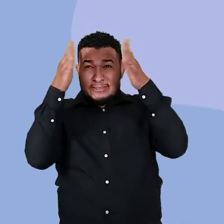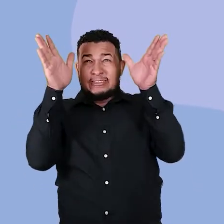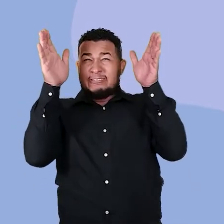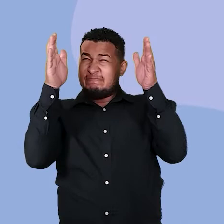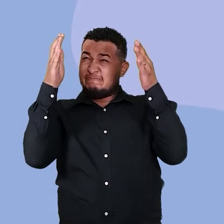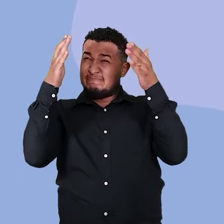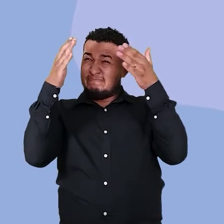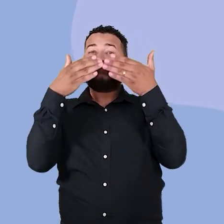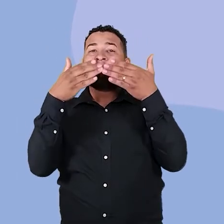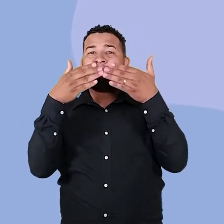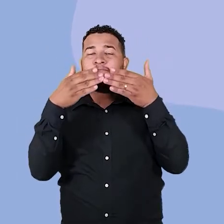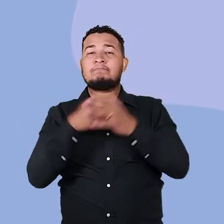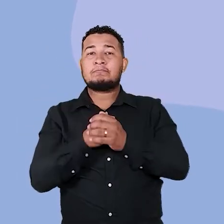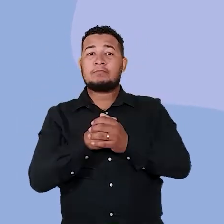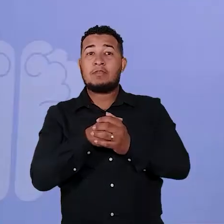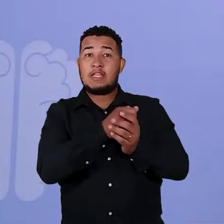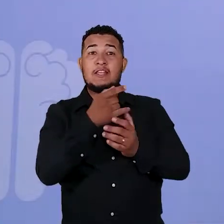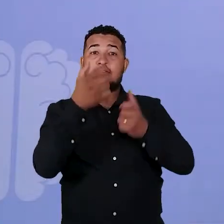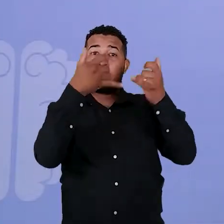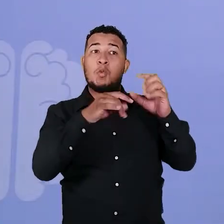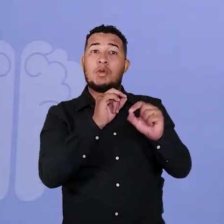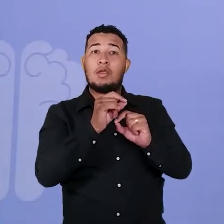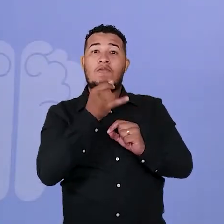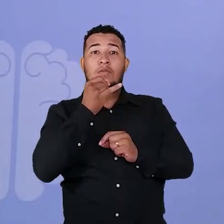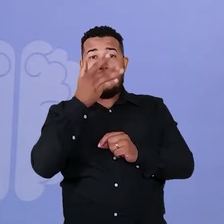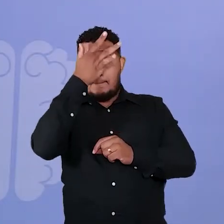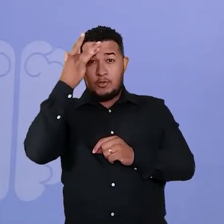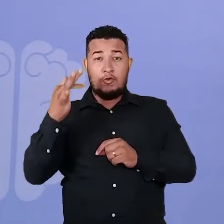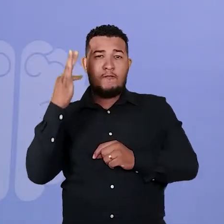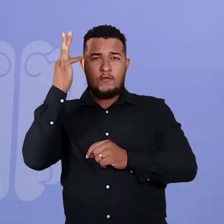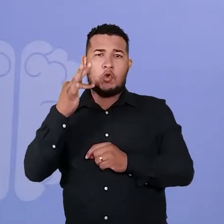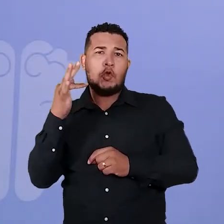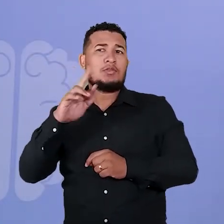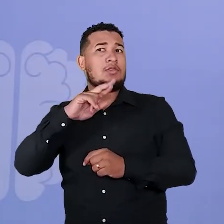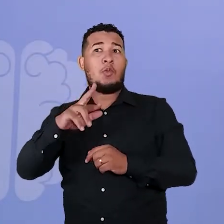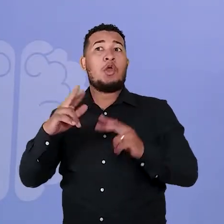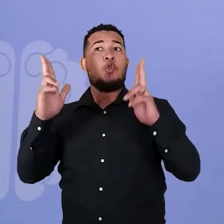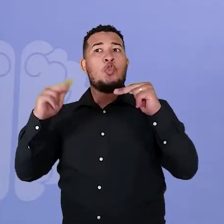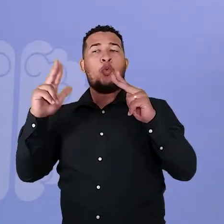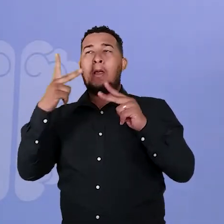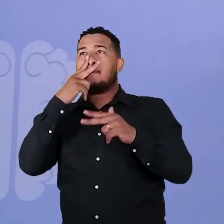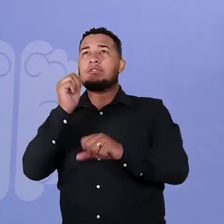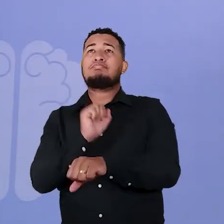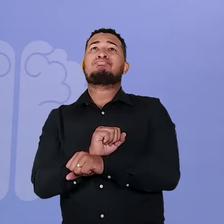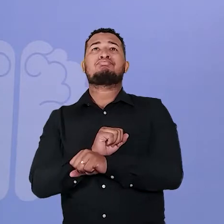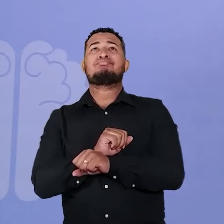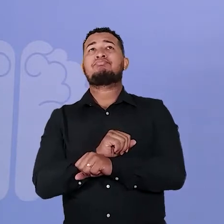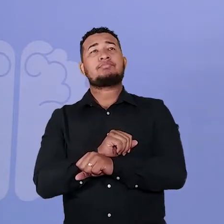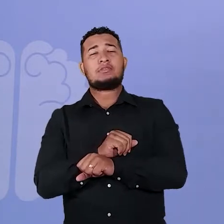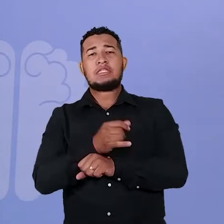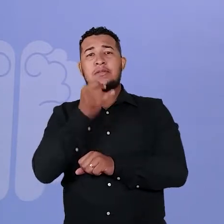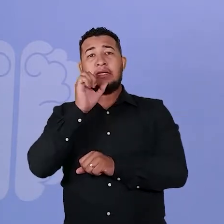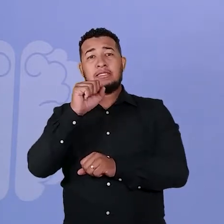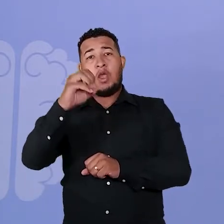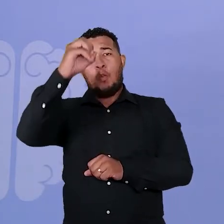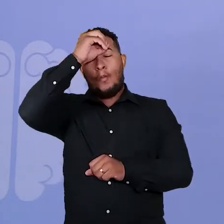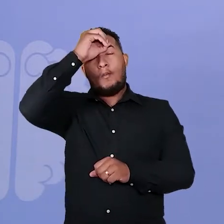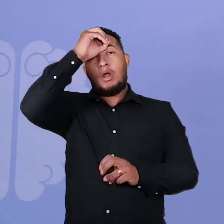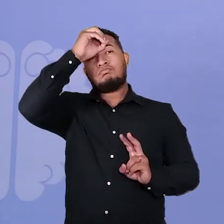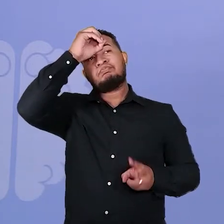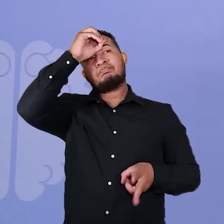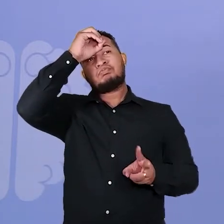ignorante. A ideia de Merleau-Ponty é que o filósofo nunca é esse cara que estaciona, seja